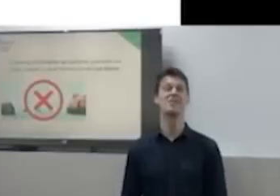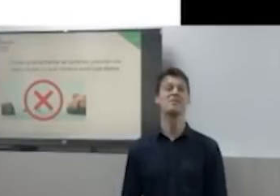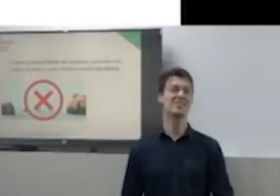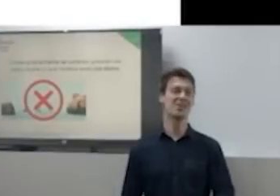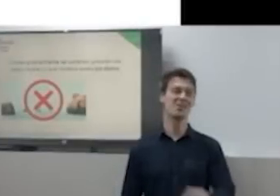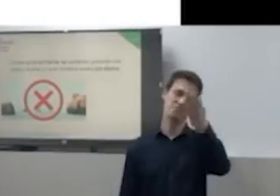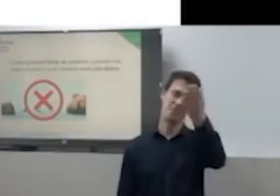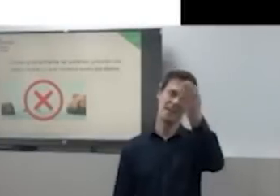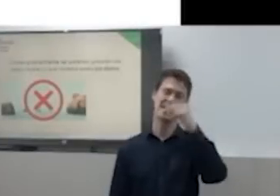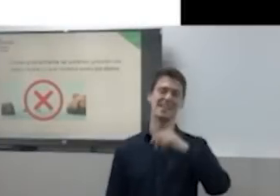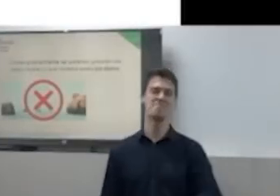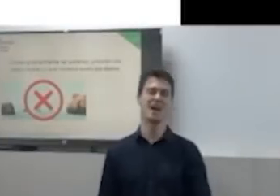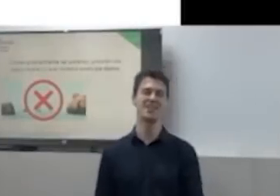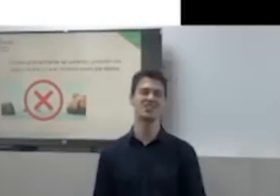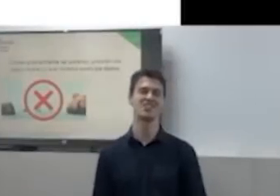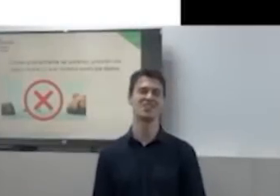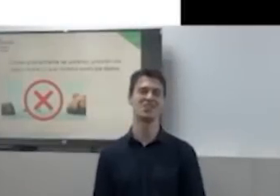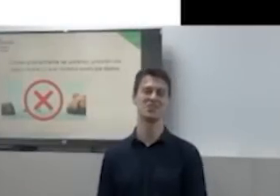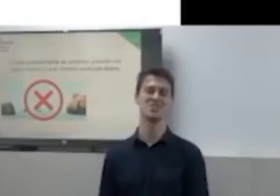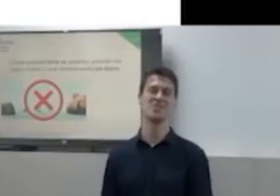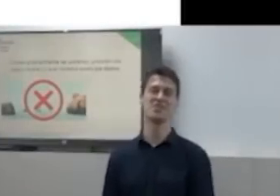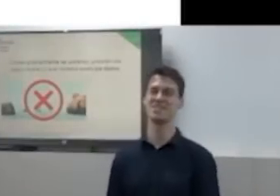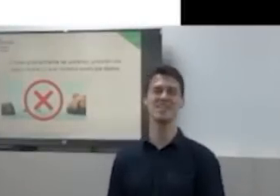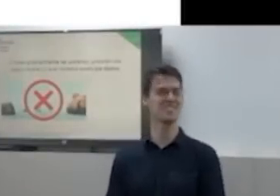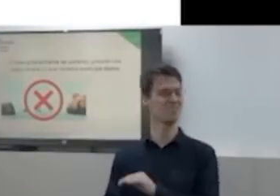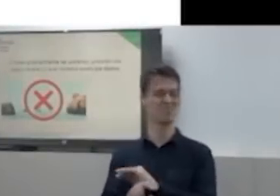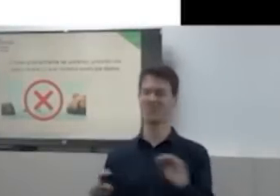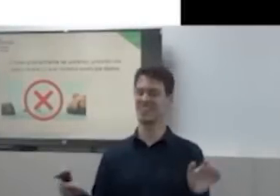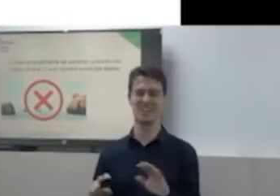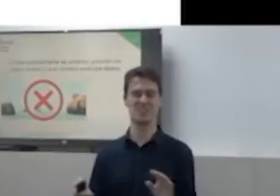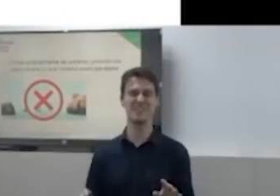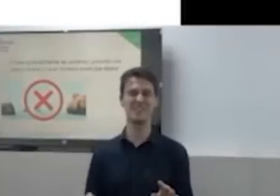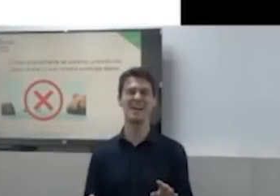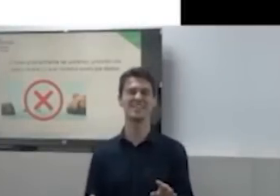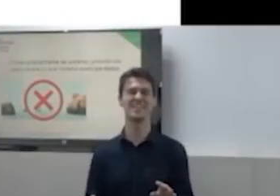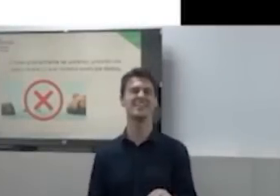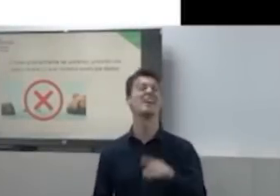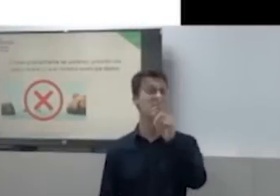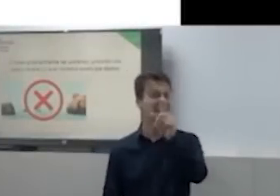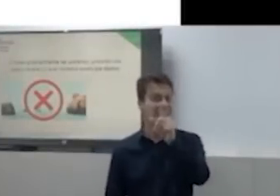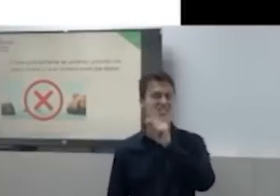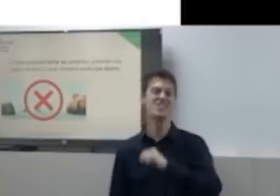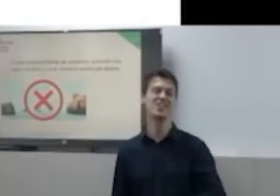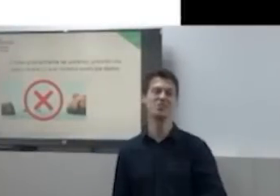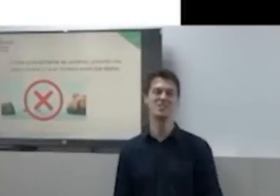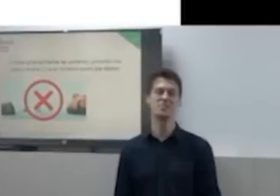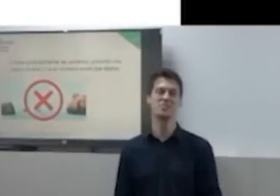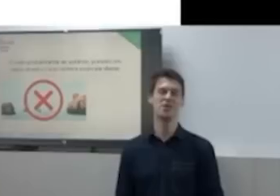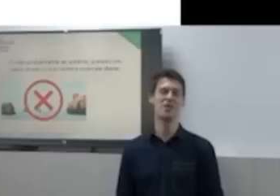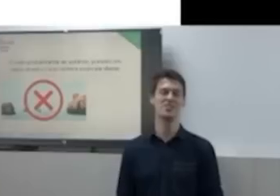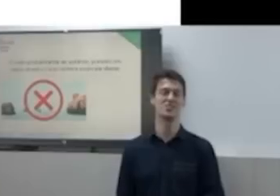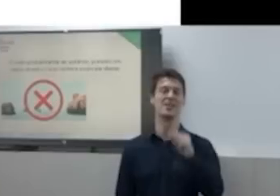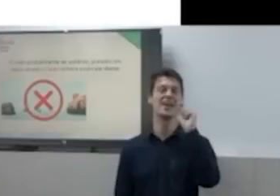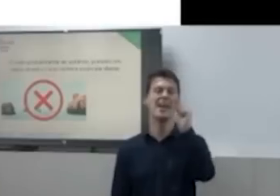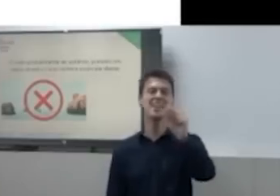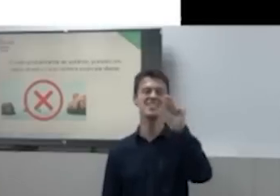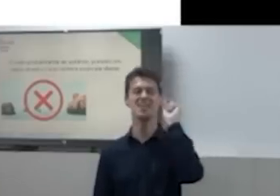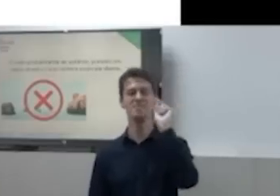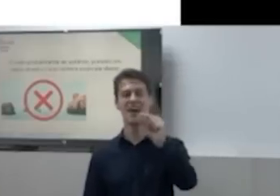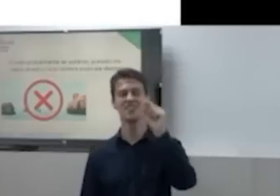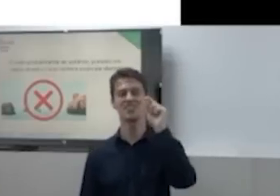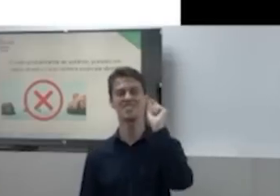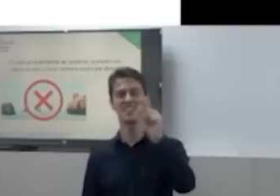vídeo, né? Então, aquela imagem que eu trouxe para vocês, está toda errada. É pegadinha, eu fiz de